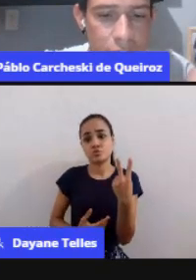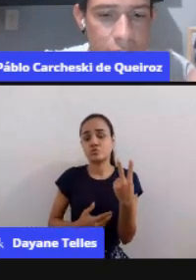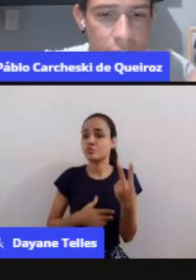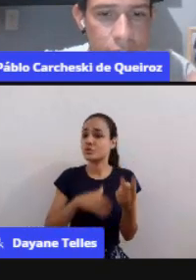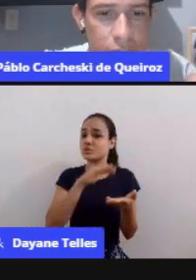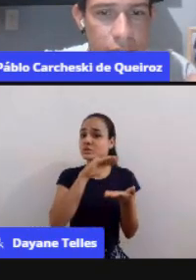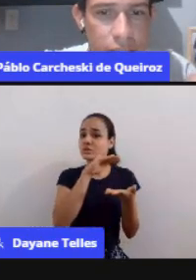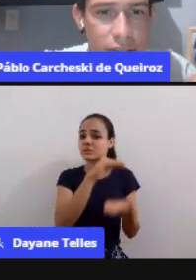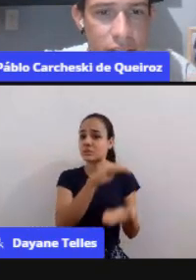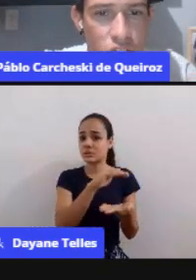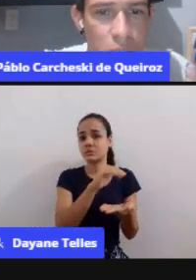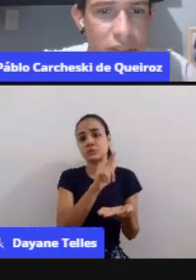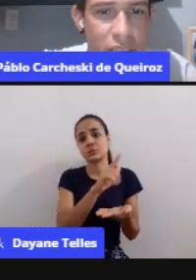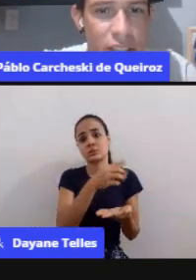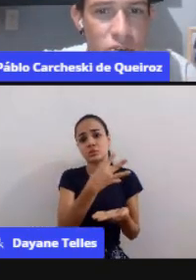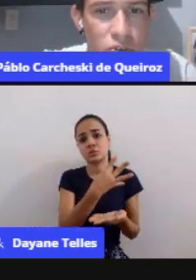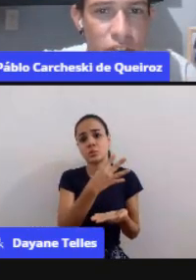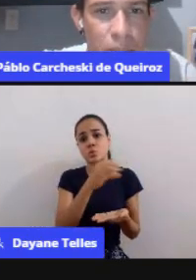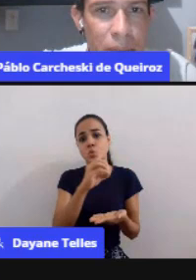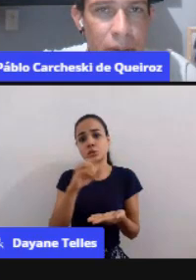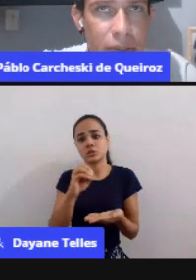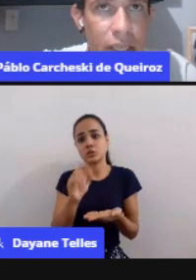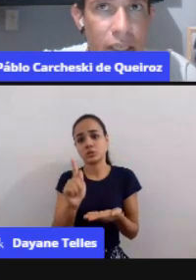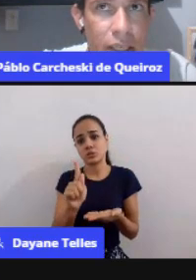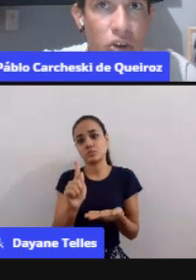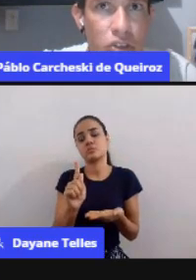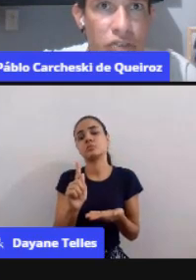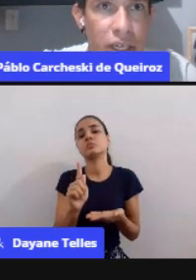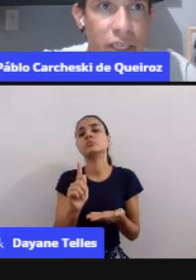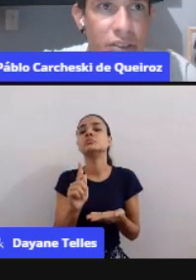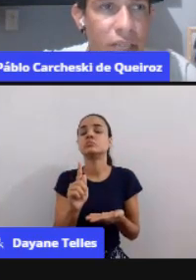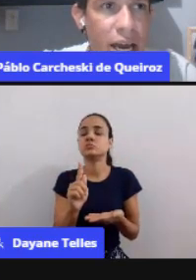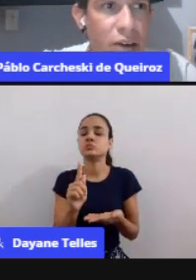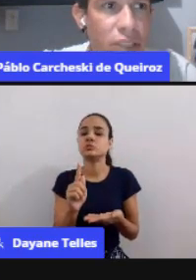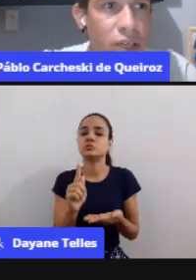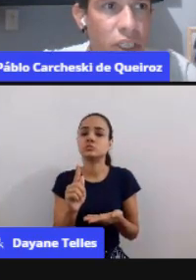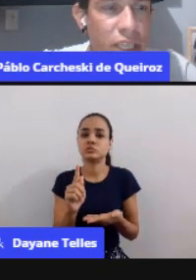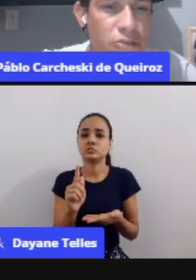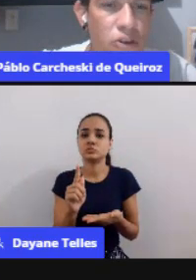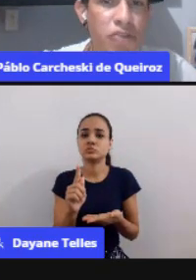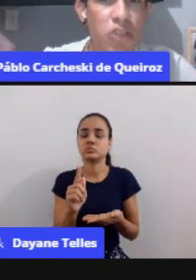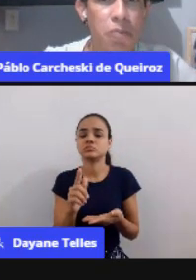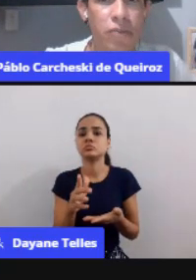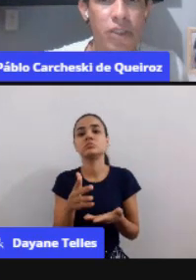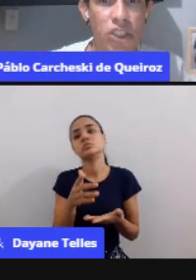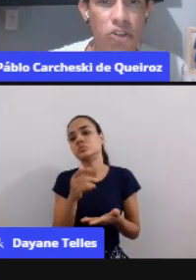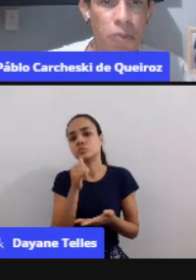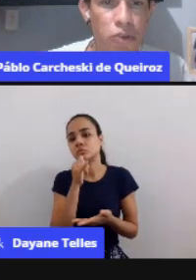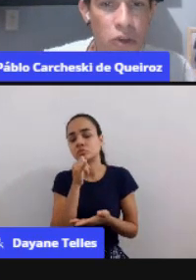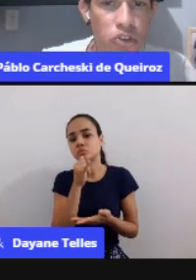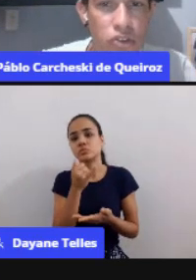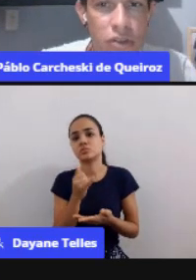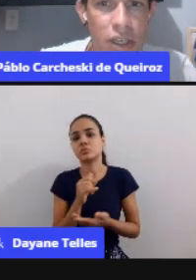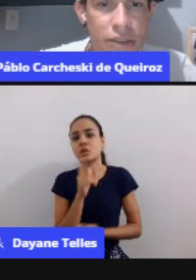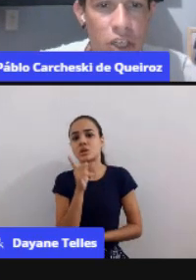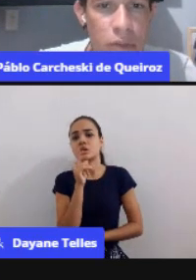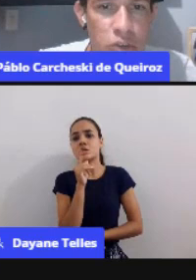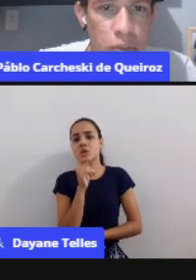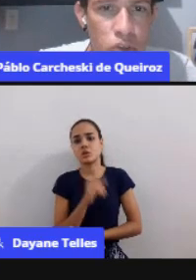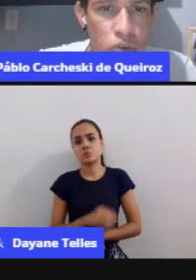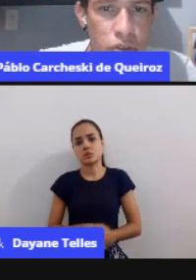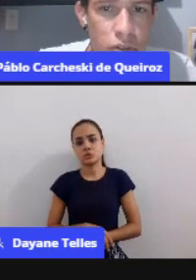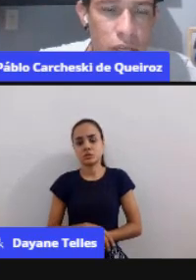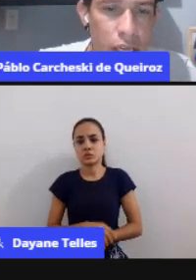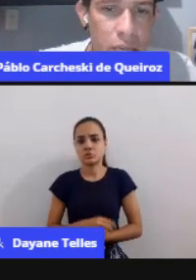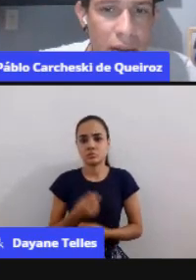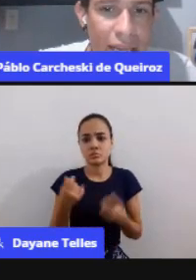aí. E aí, assim, como que você lida com isso? Né? Daí, igual eu te falei a questão da água, né? O que está envolvido nisso para os produtos serem o